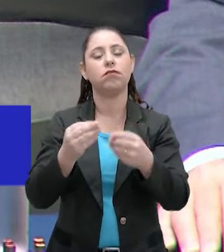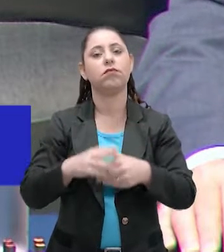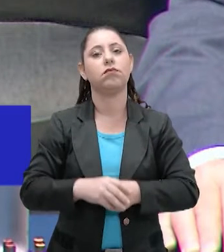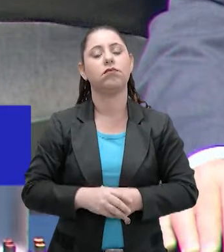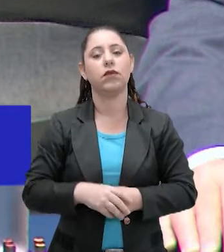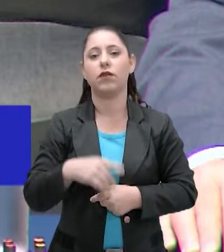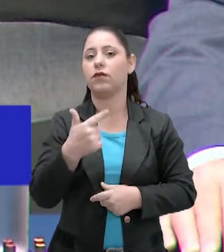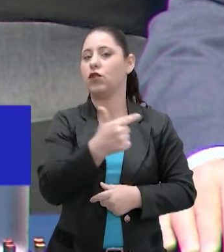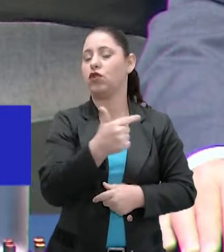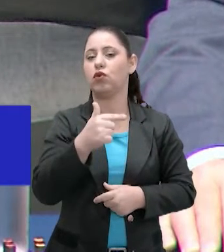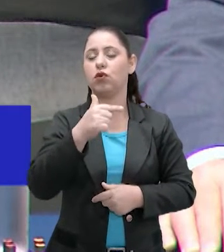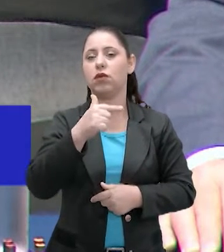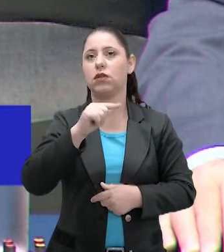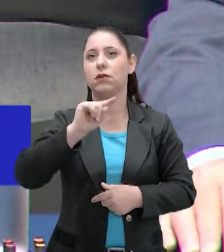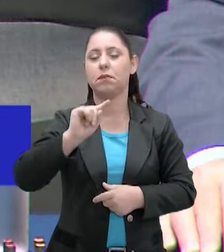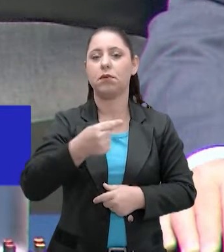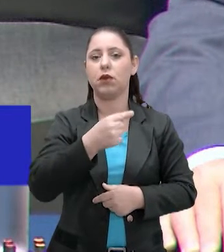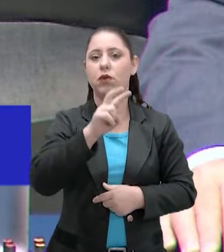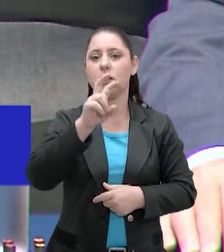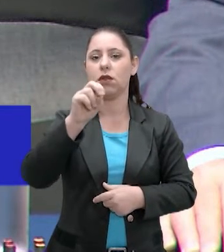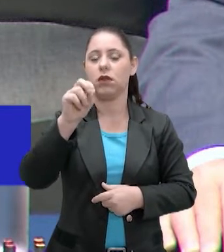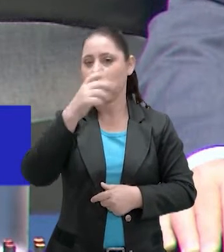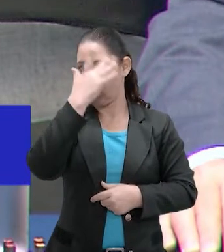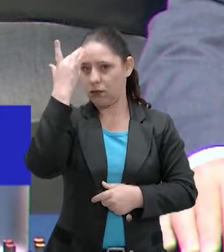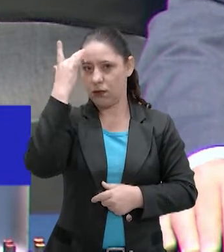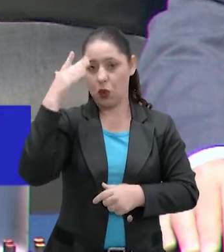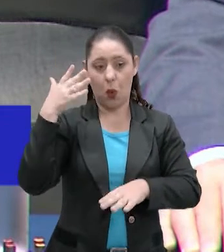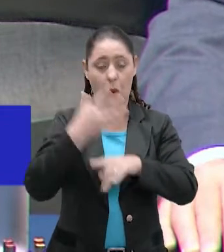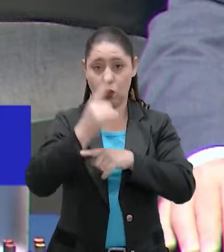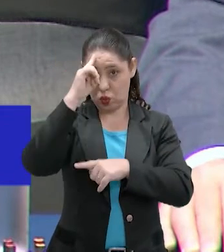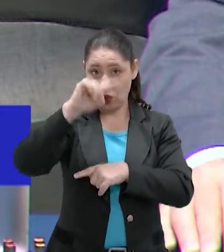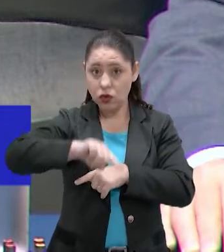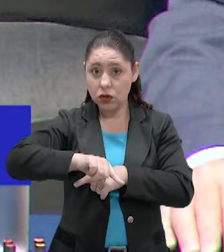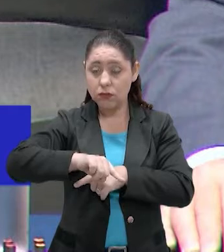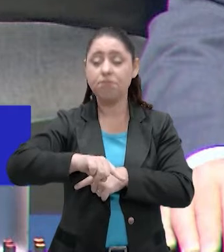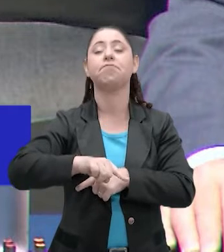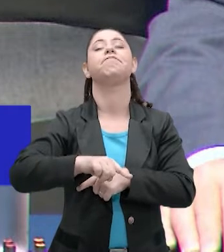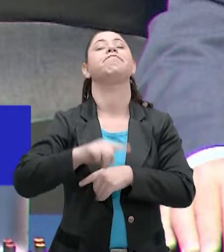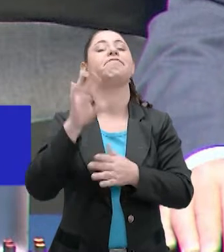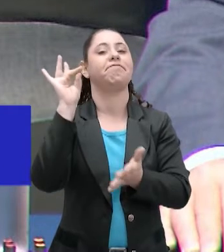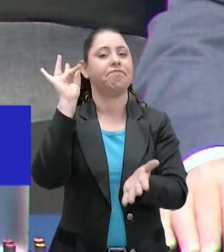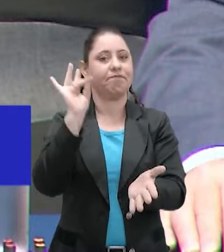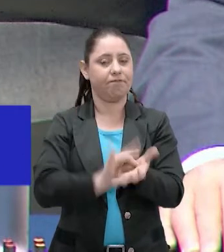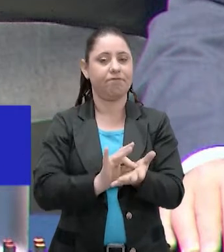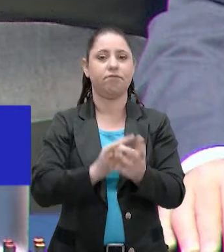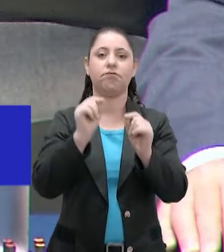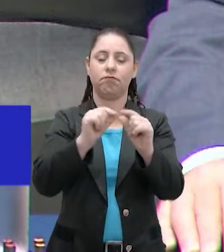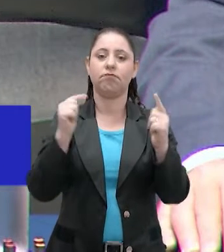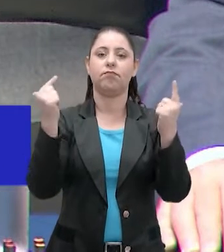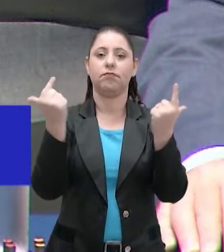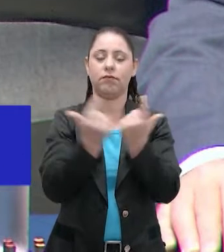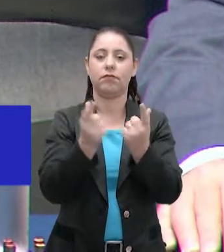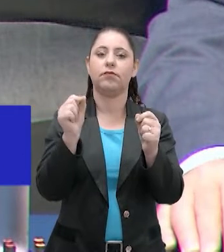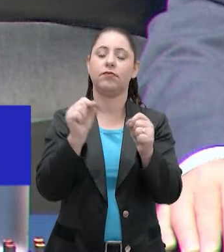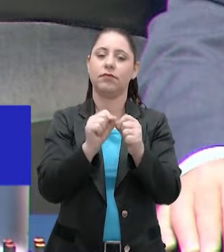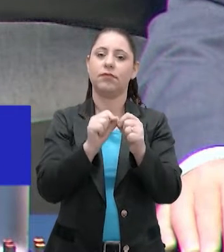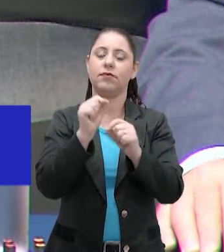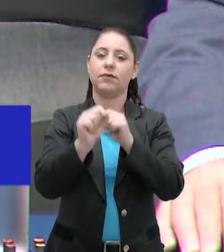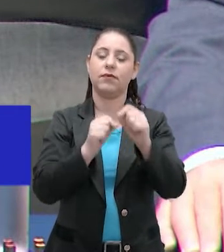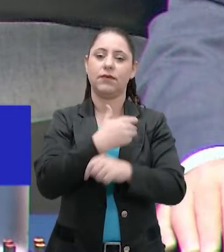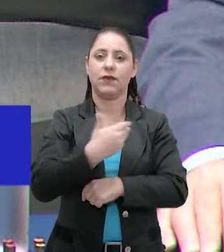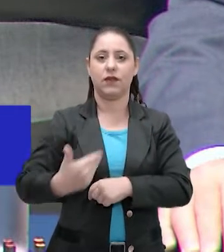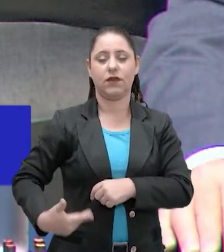muito. 22.500 pessoas em um dia não é de brincadeira. Então, acho que a Assembleia fez um gol.